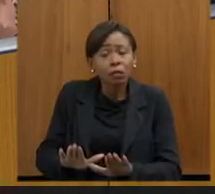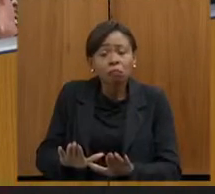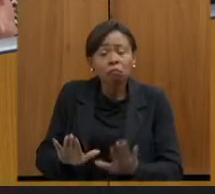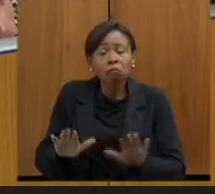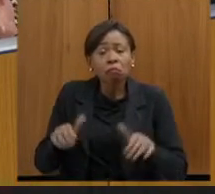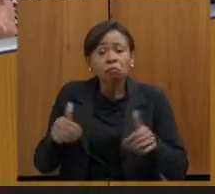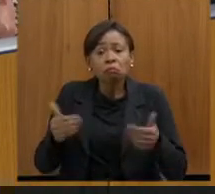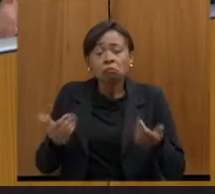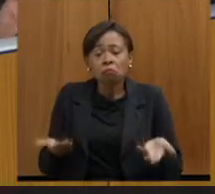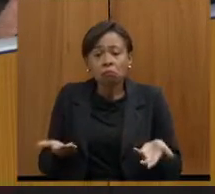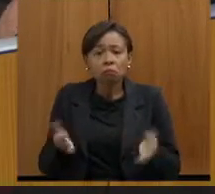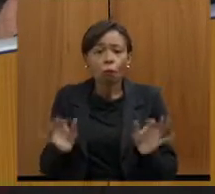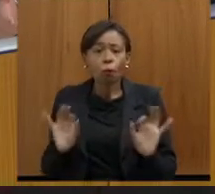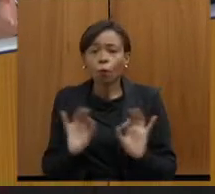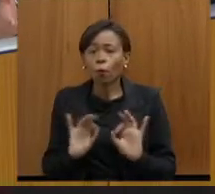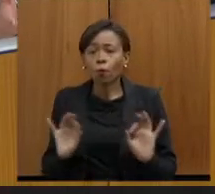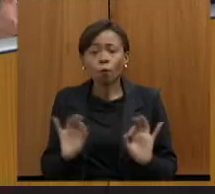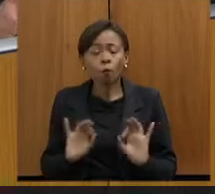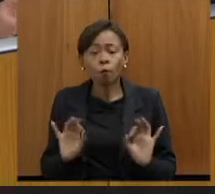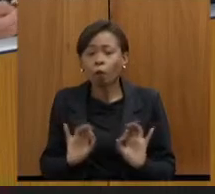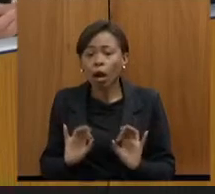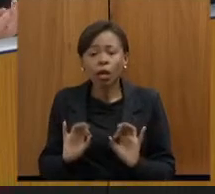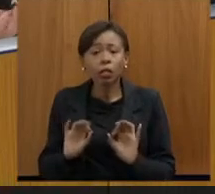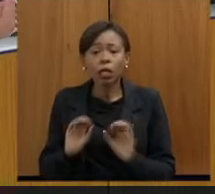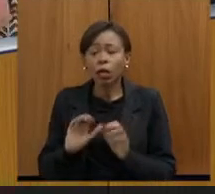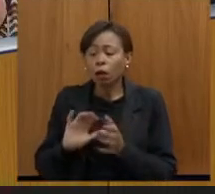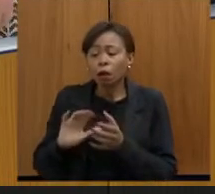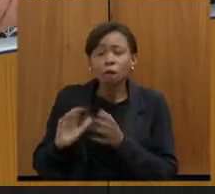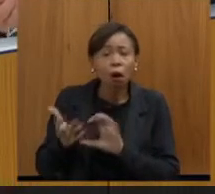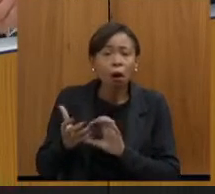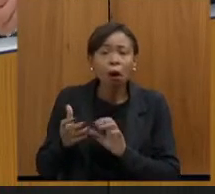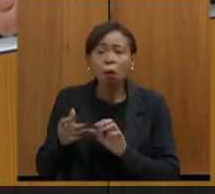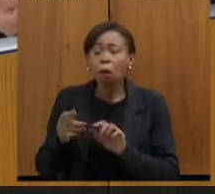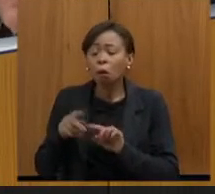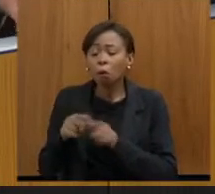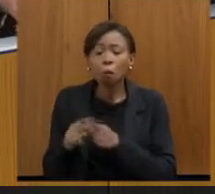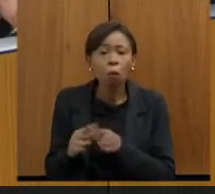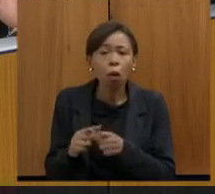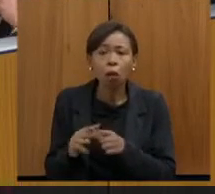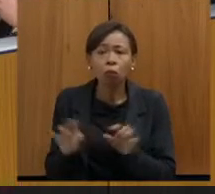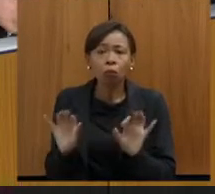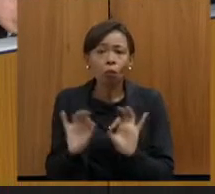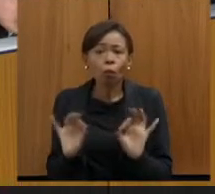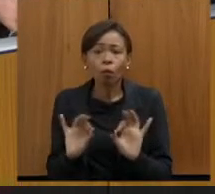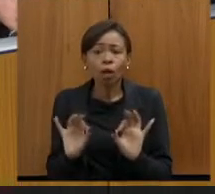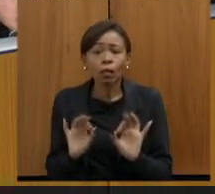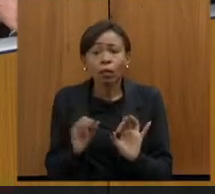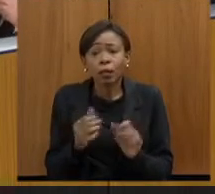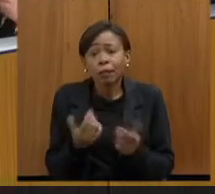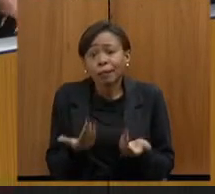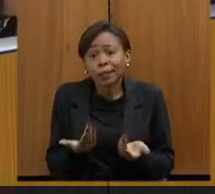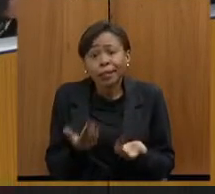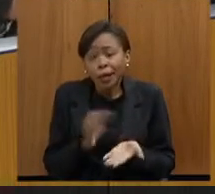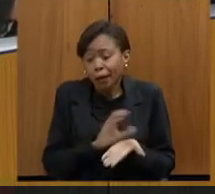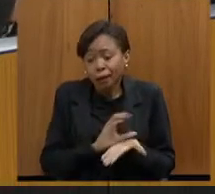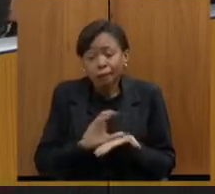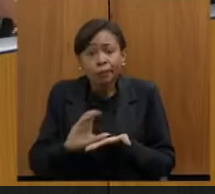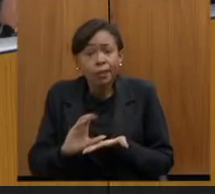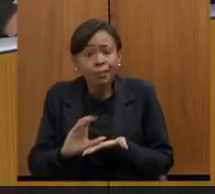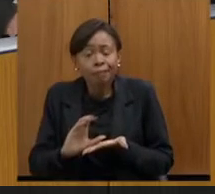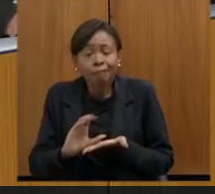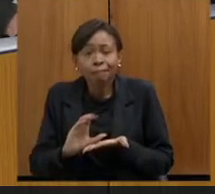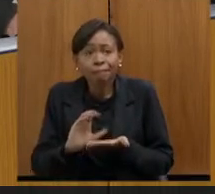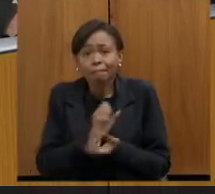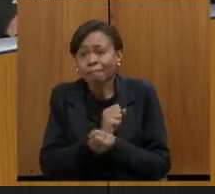fazer outros investimentos, porque não tem condição de buscar nenhum financiamento para melhoria.